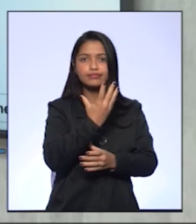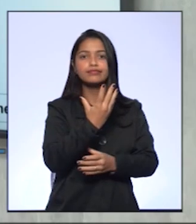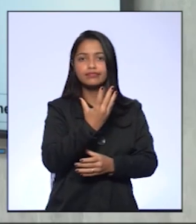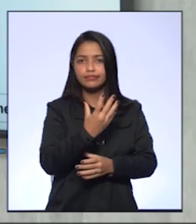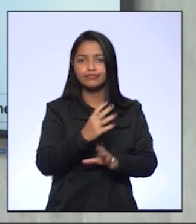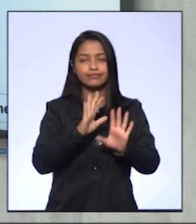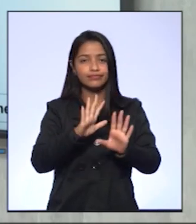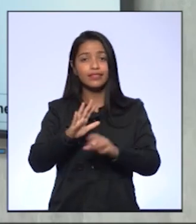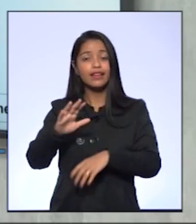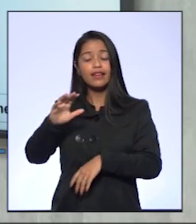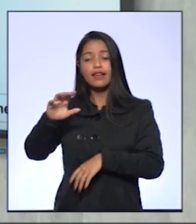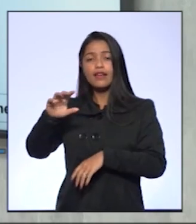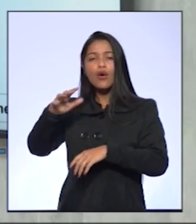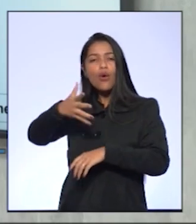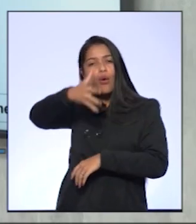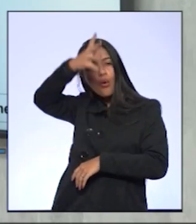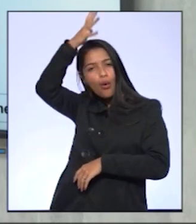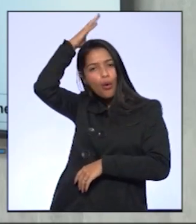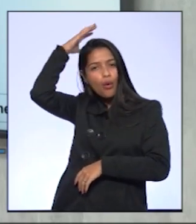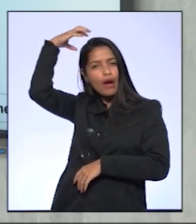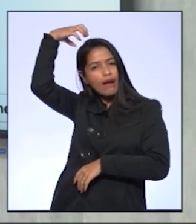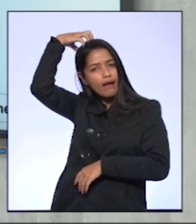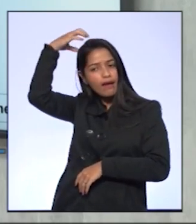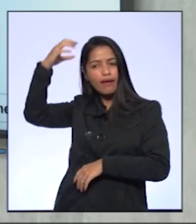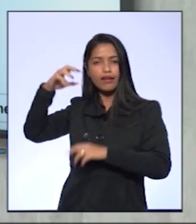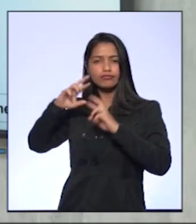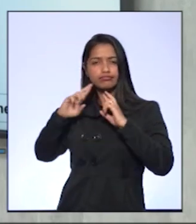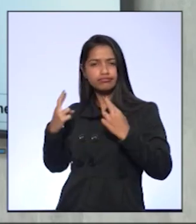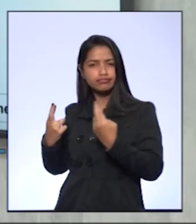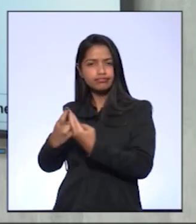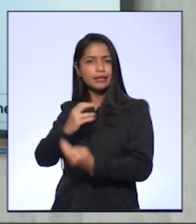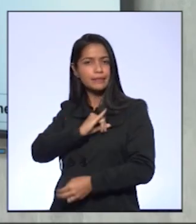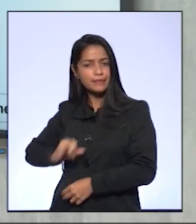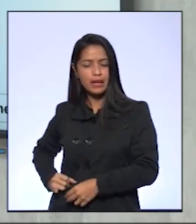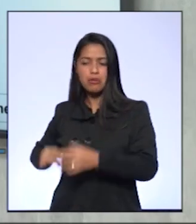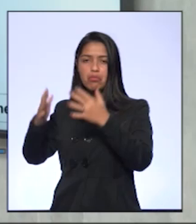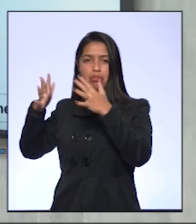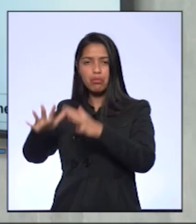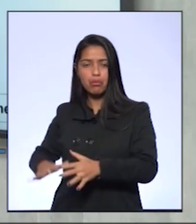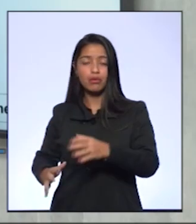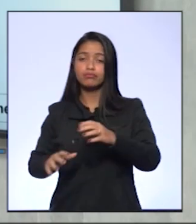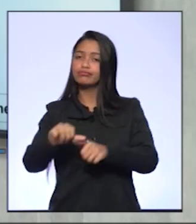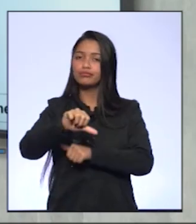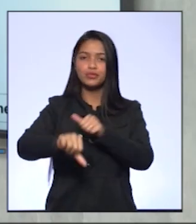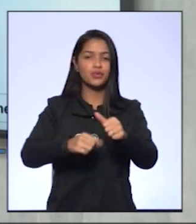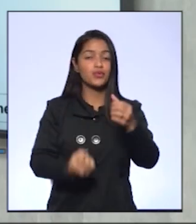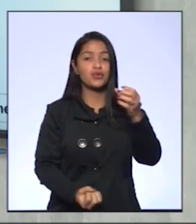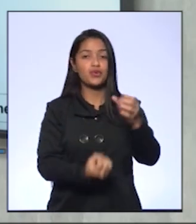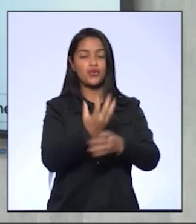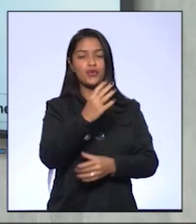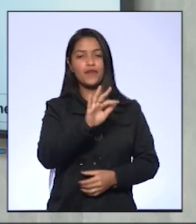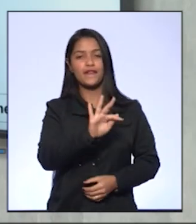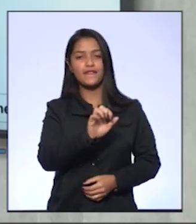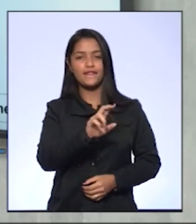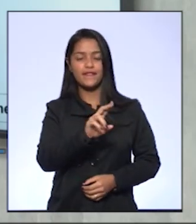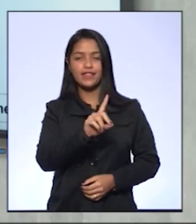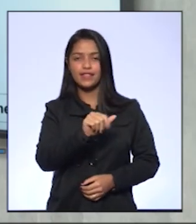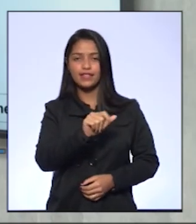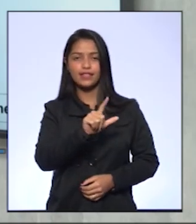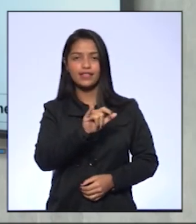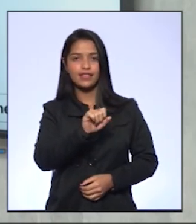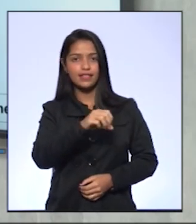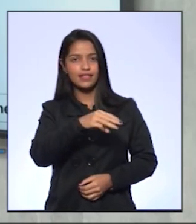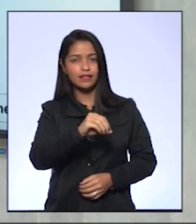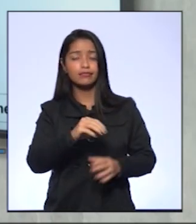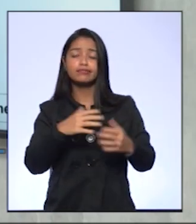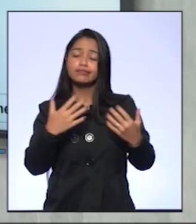nasce as condições para a criação, para a estruturação do feudalismo. Então, na Idade Média, grande parte